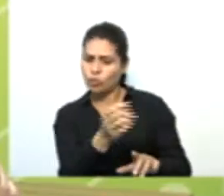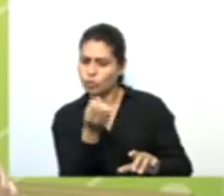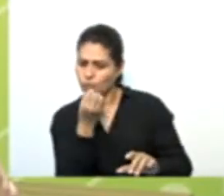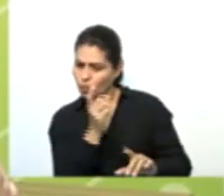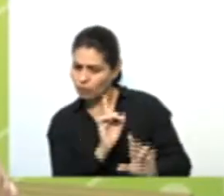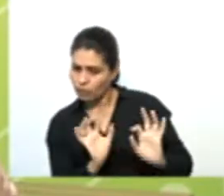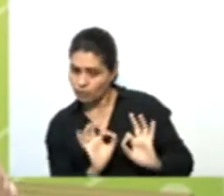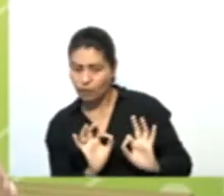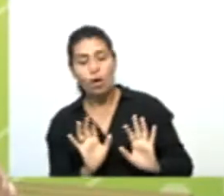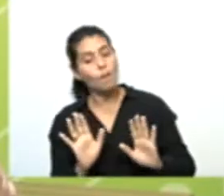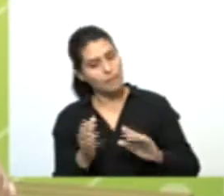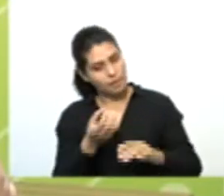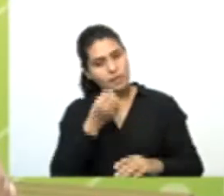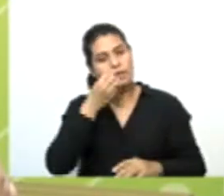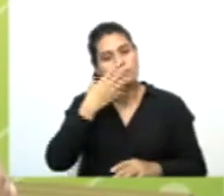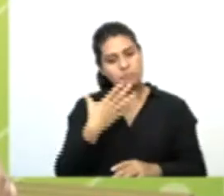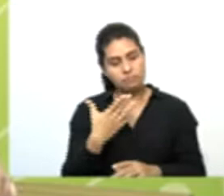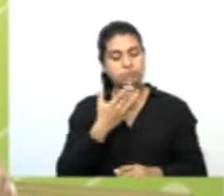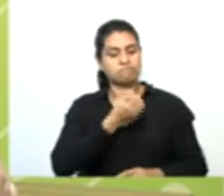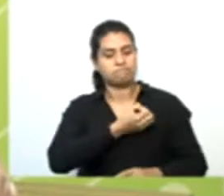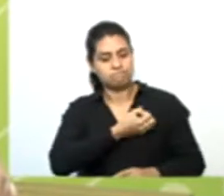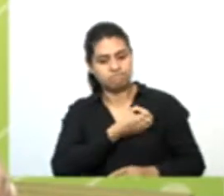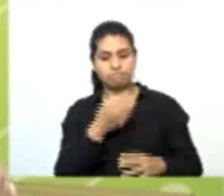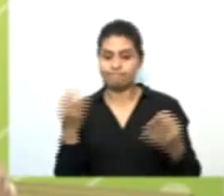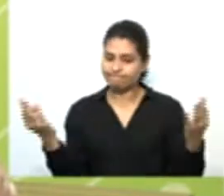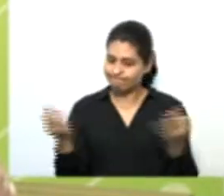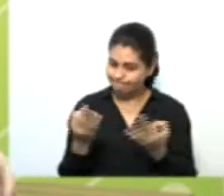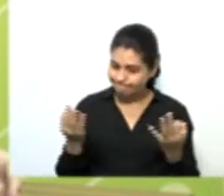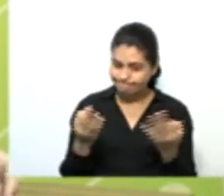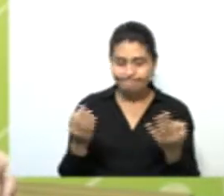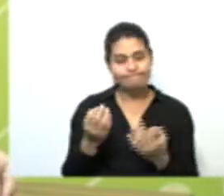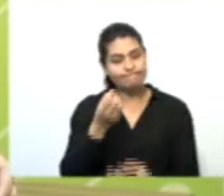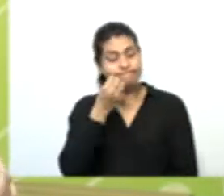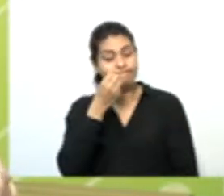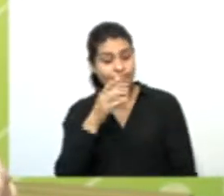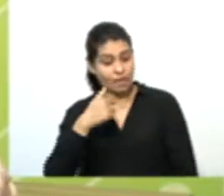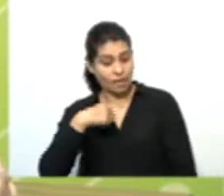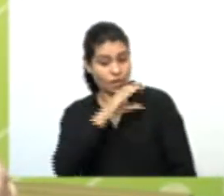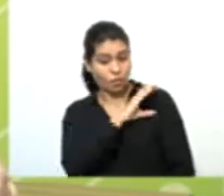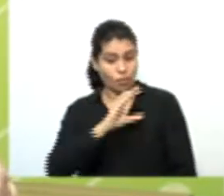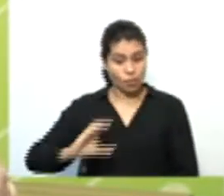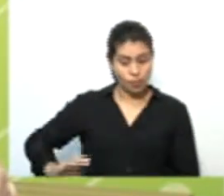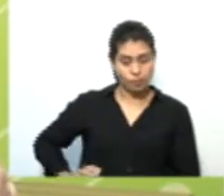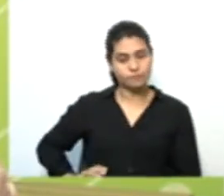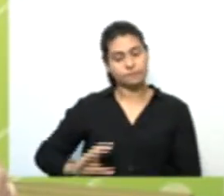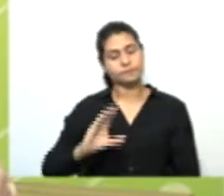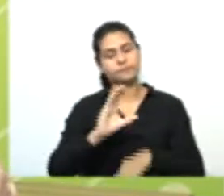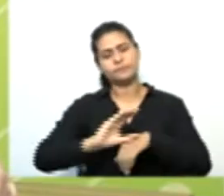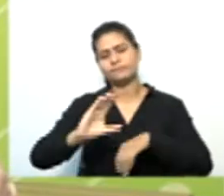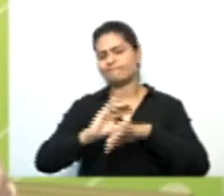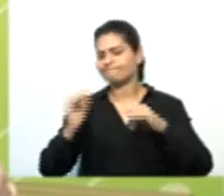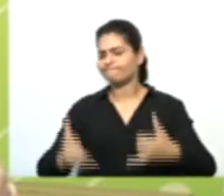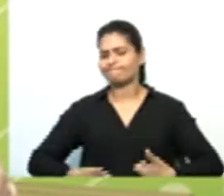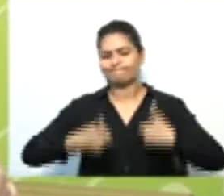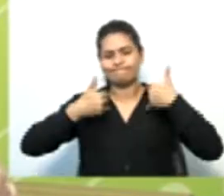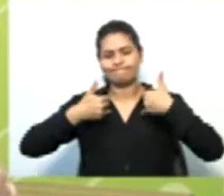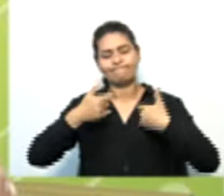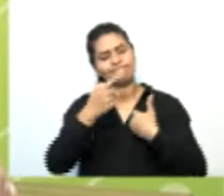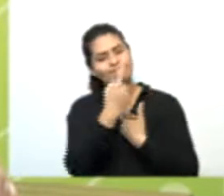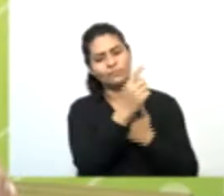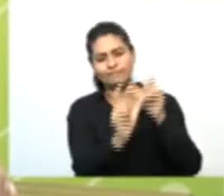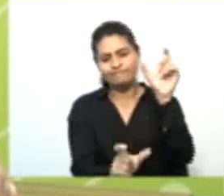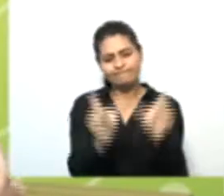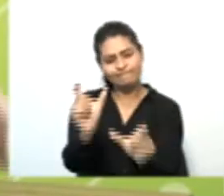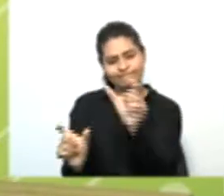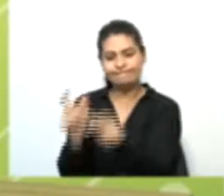porque todos eles receberam notas espetaculares. Eu, como coordenadora desse curso, estou orgulhosa de cada